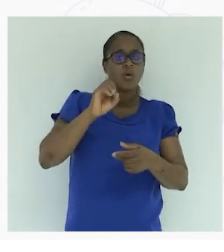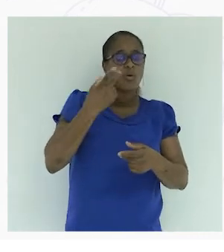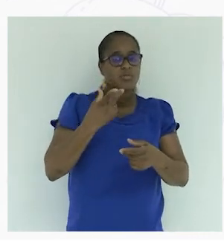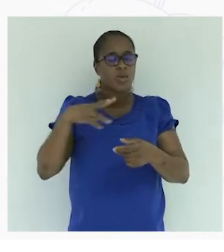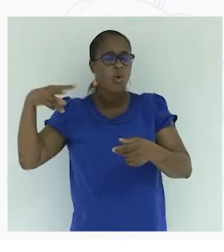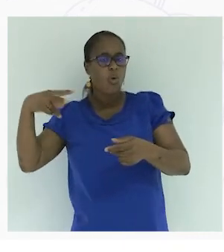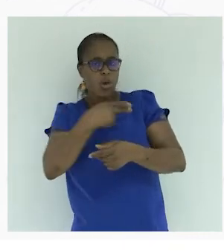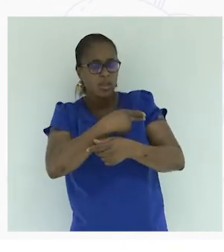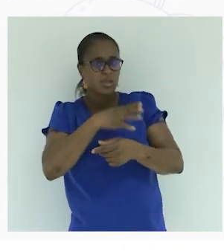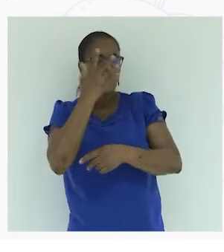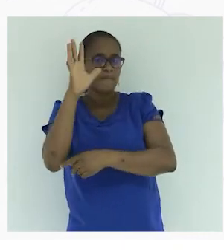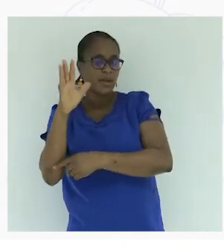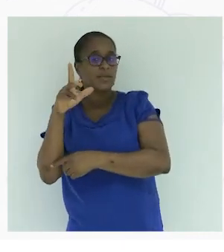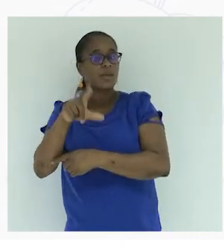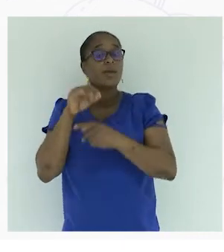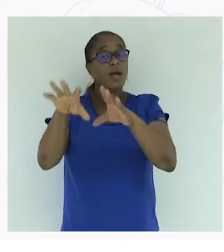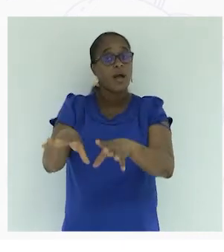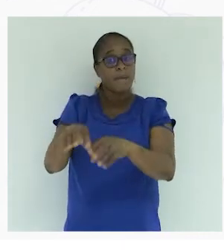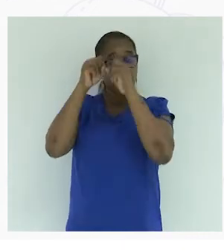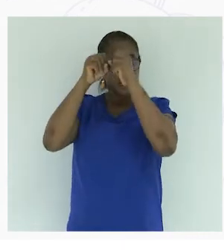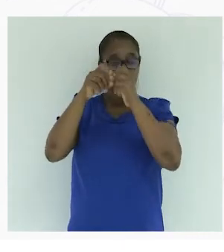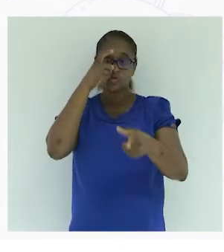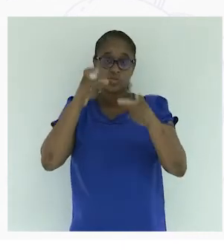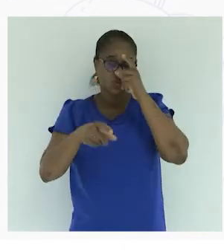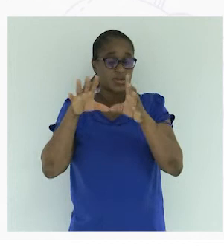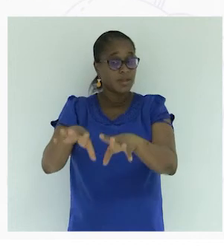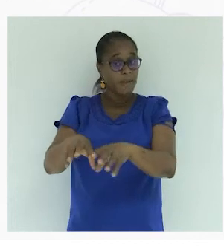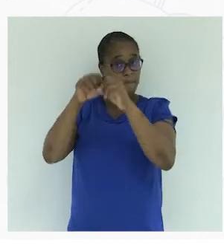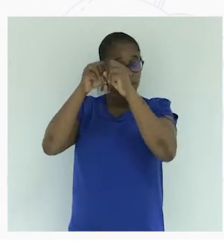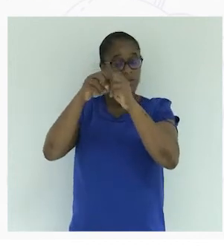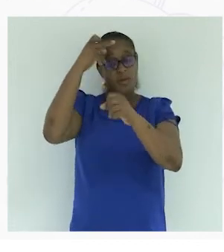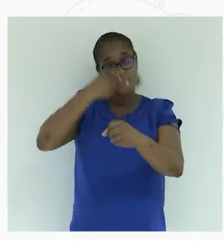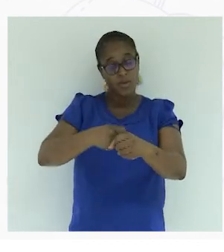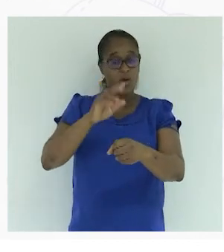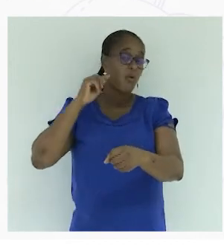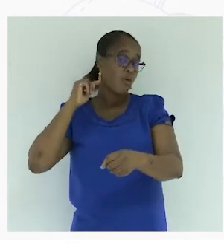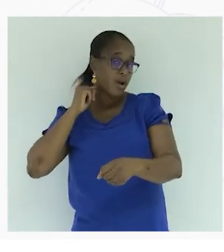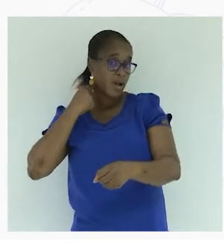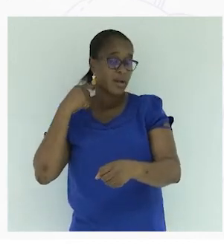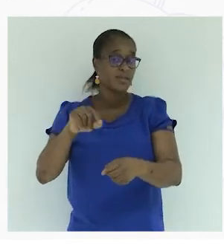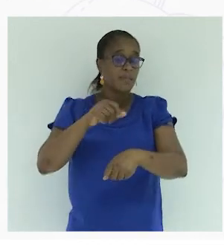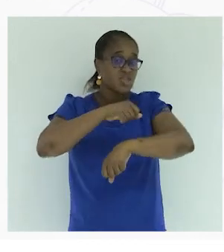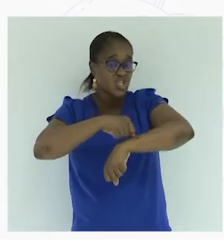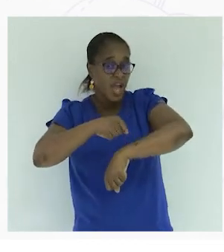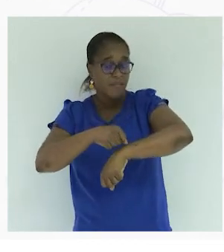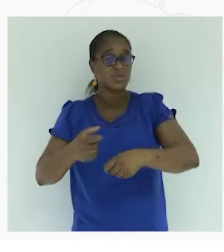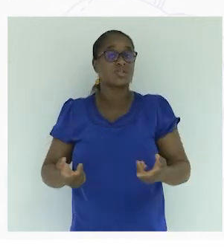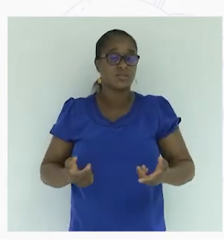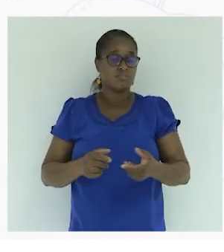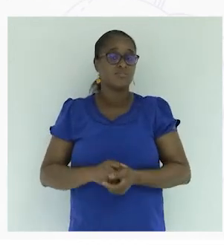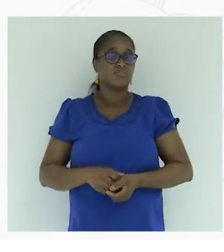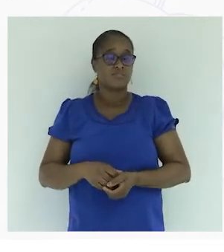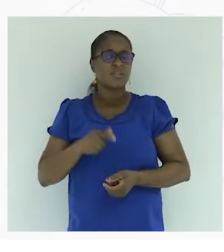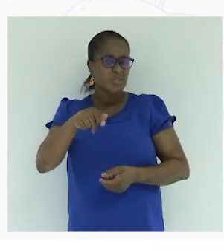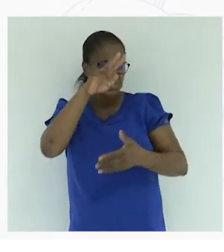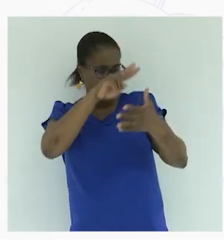de árvores e à caça. Os caçadores ficam com a carne e com as escamas. Este